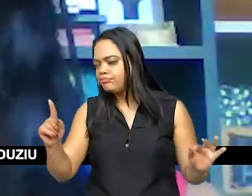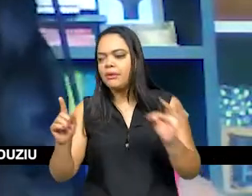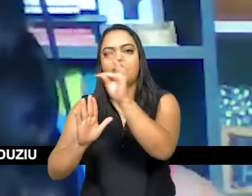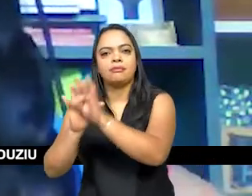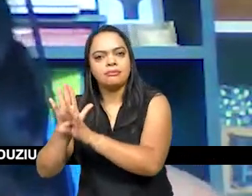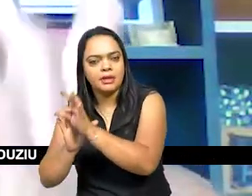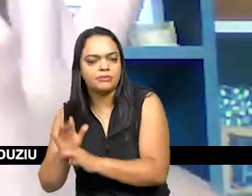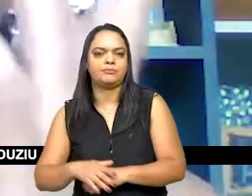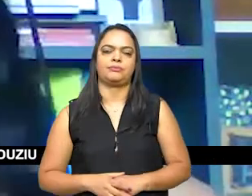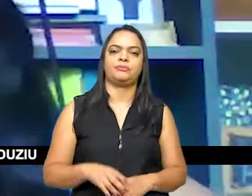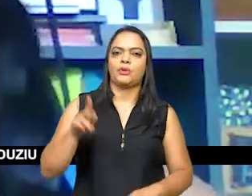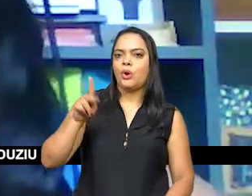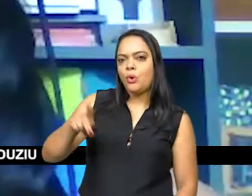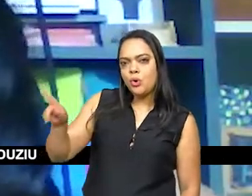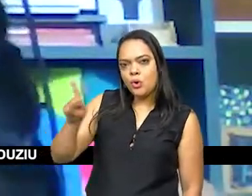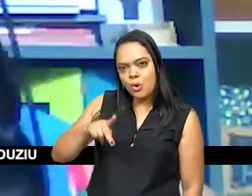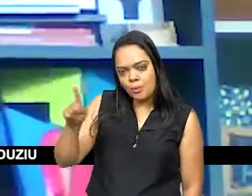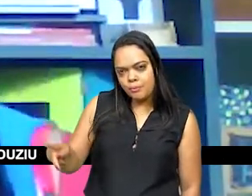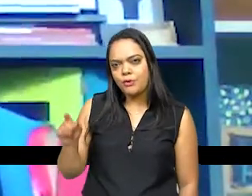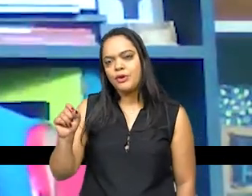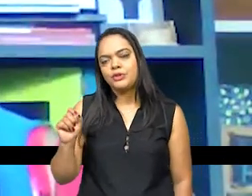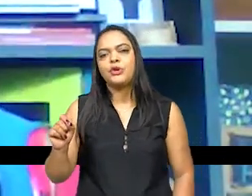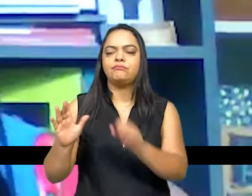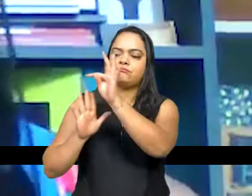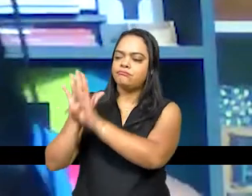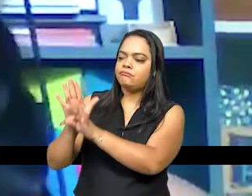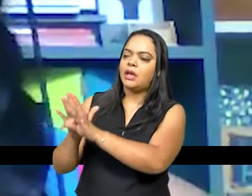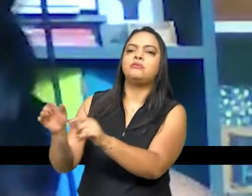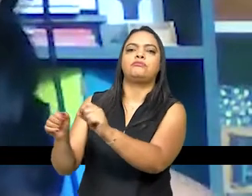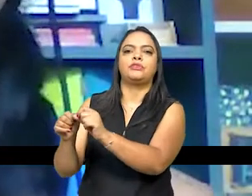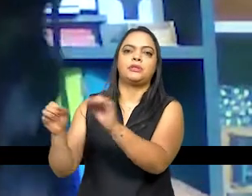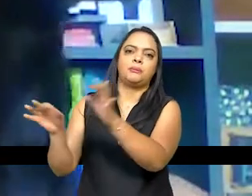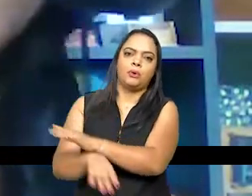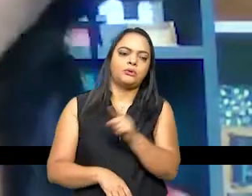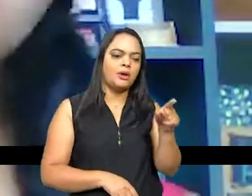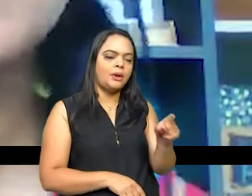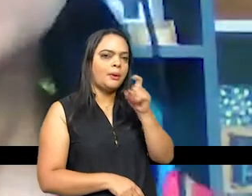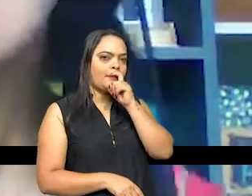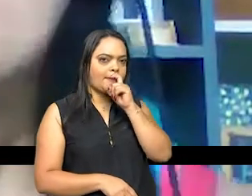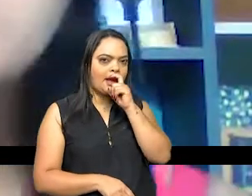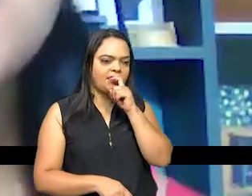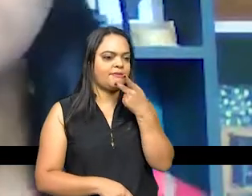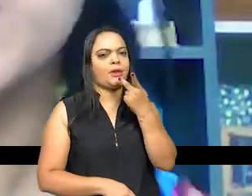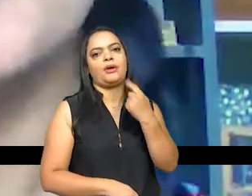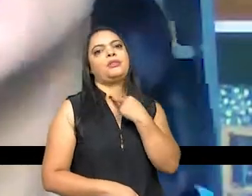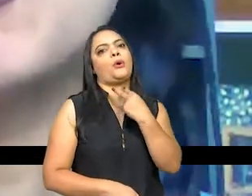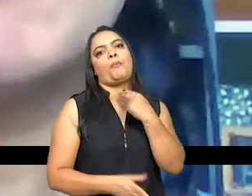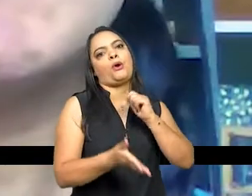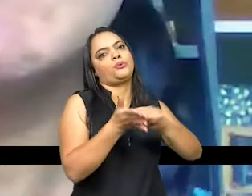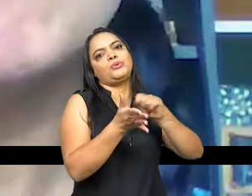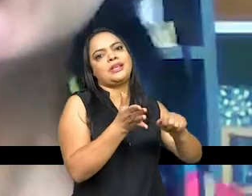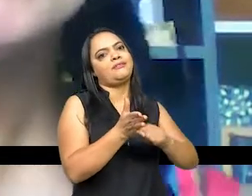O professor, né, da universidade, o doutor, produziu o seu texto, e o Babalorixá nos disse, eu não posso escrever sobre